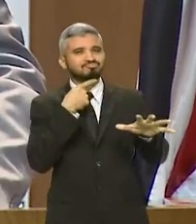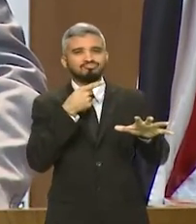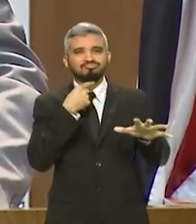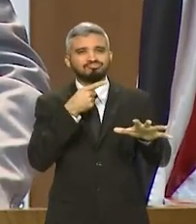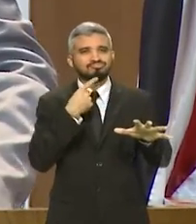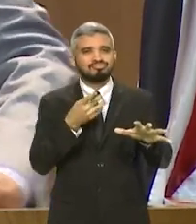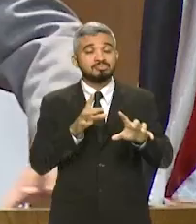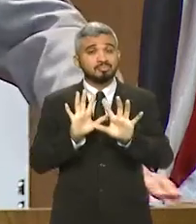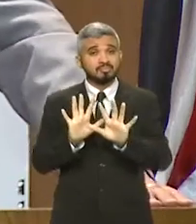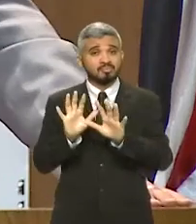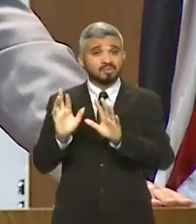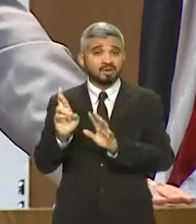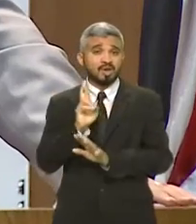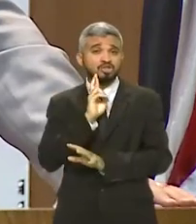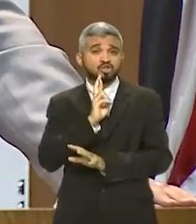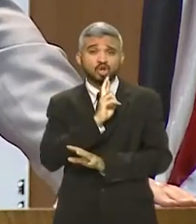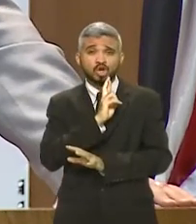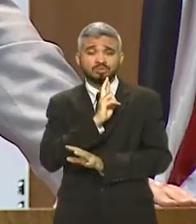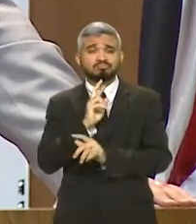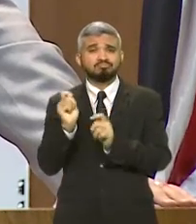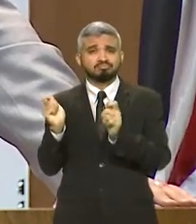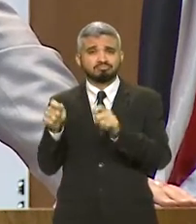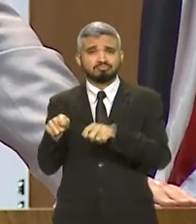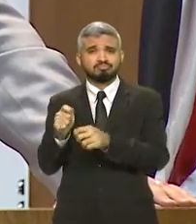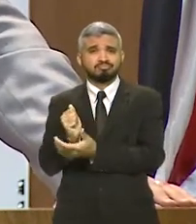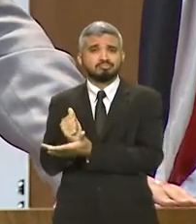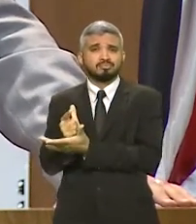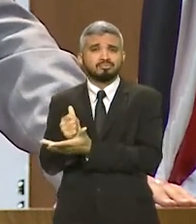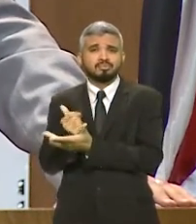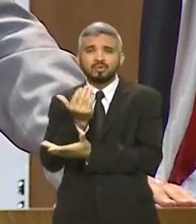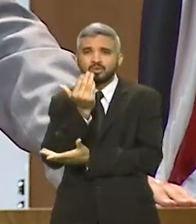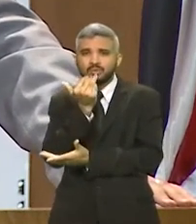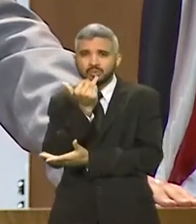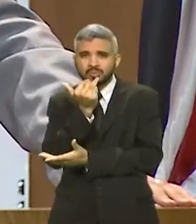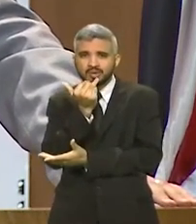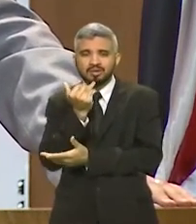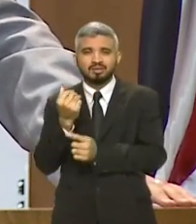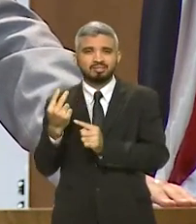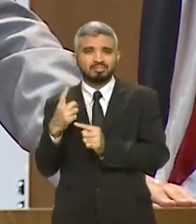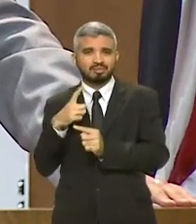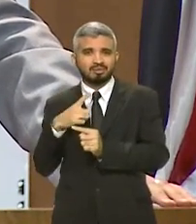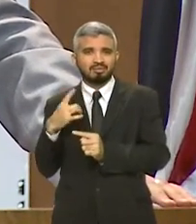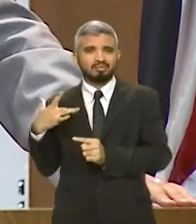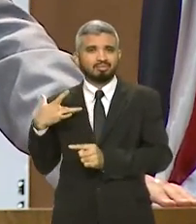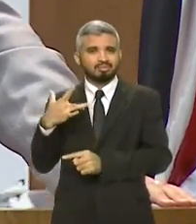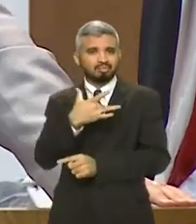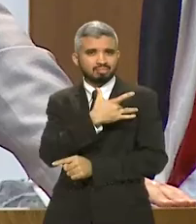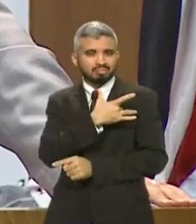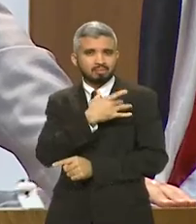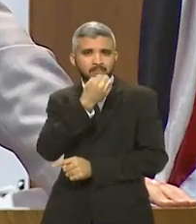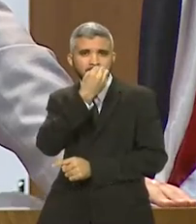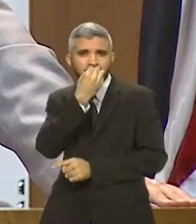adequada àquela família, uma alimentação balanceada com todo o valor nutricional.